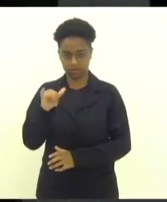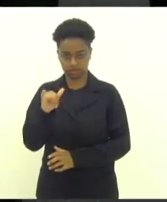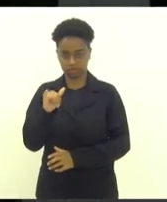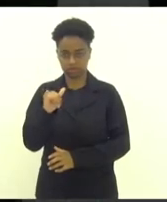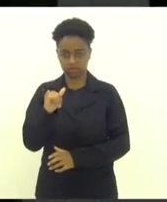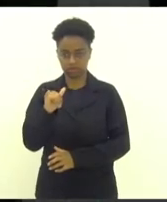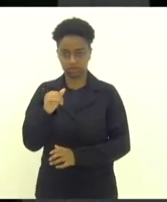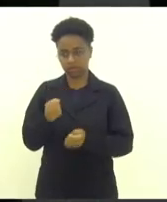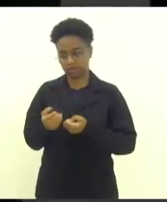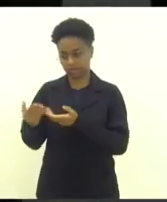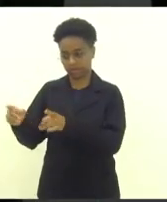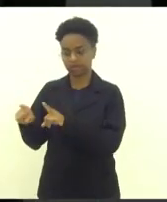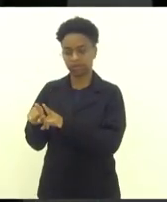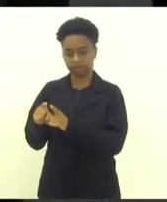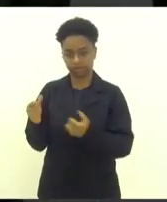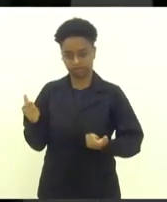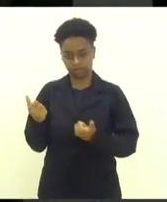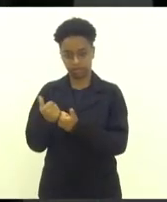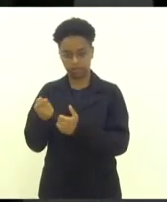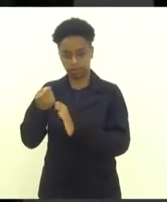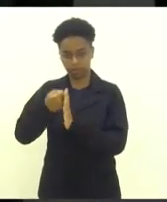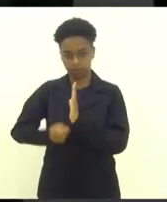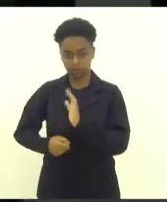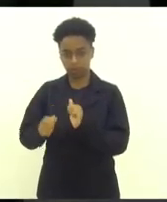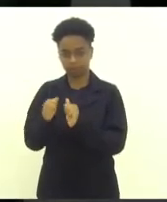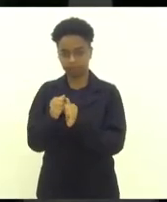com autoria ao mesmo